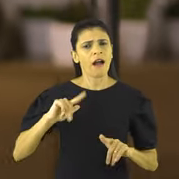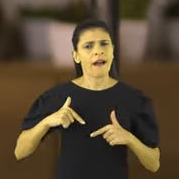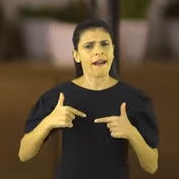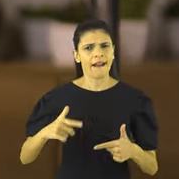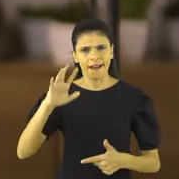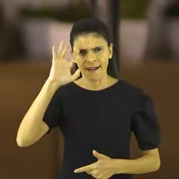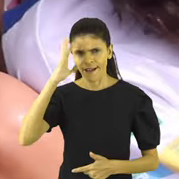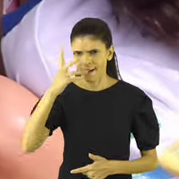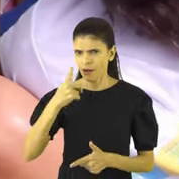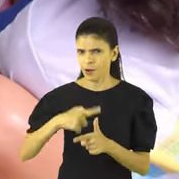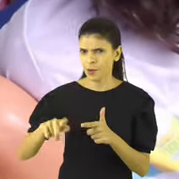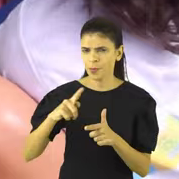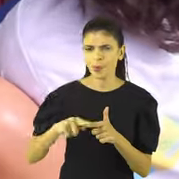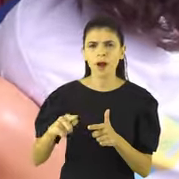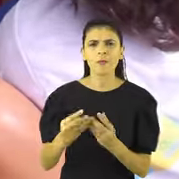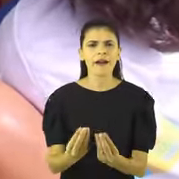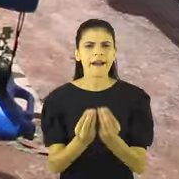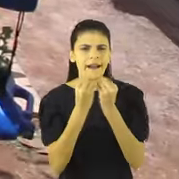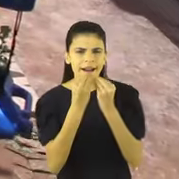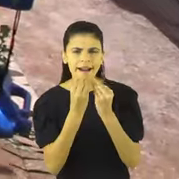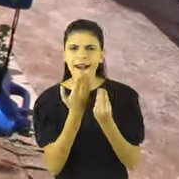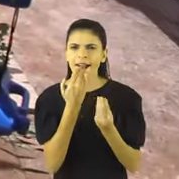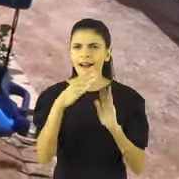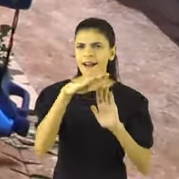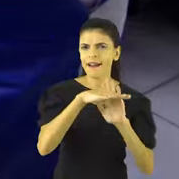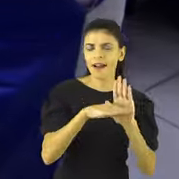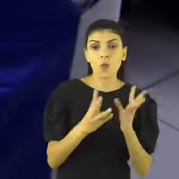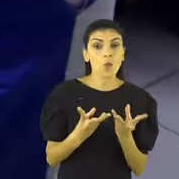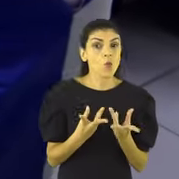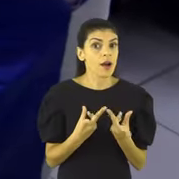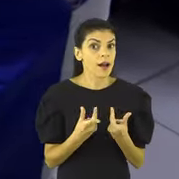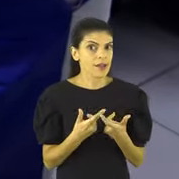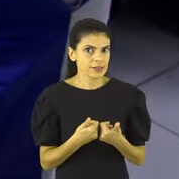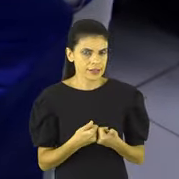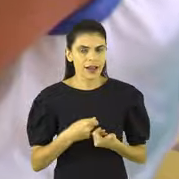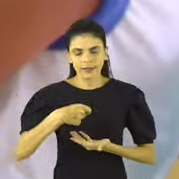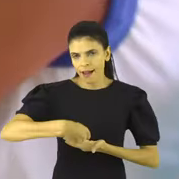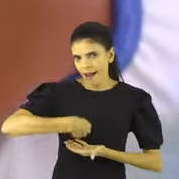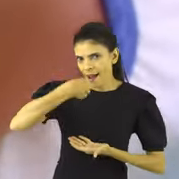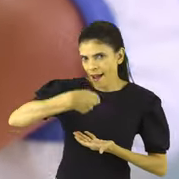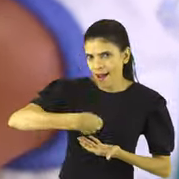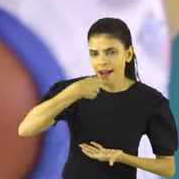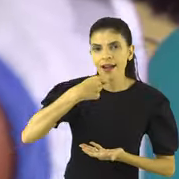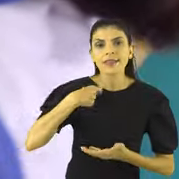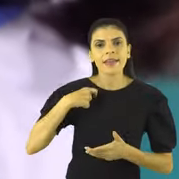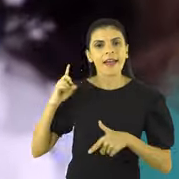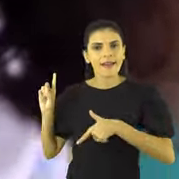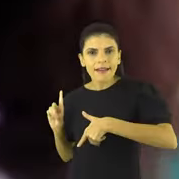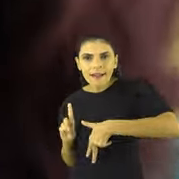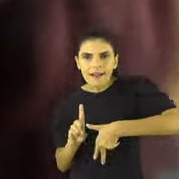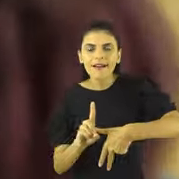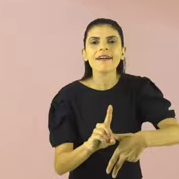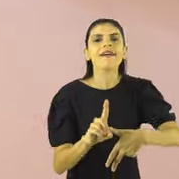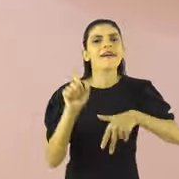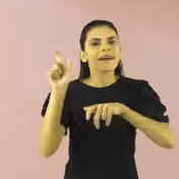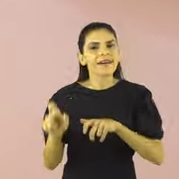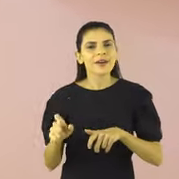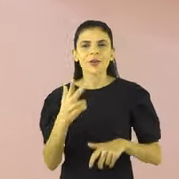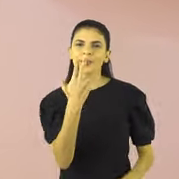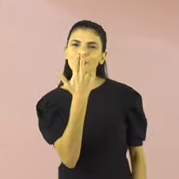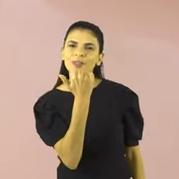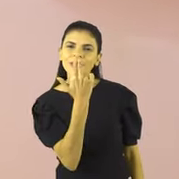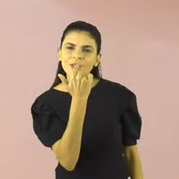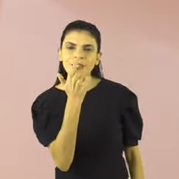essa questão da merenda, exigimos qualidade na merenda, uma merenda que fosse acompanhada por nutricionista, uma